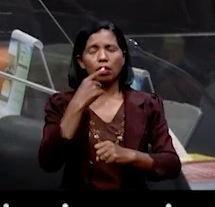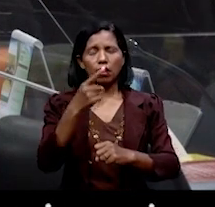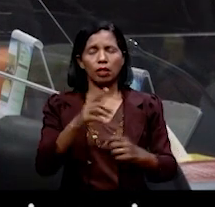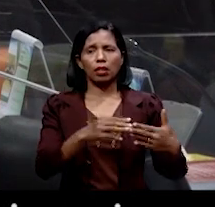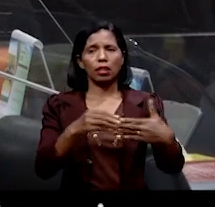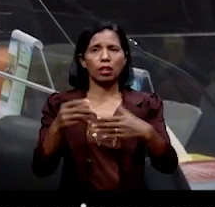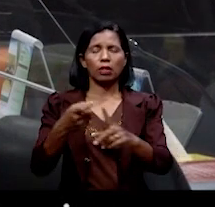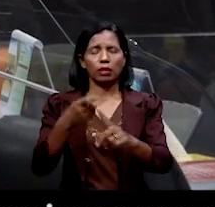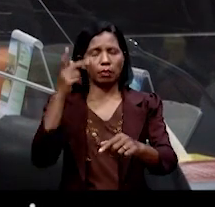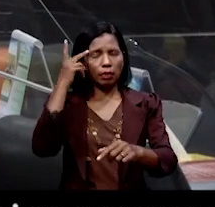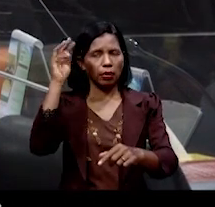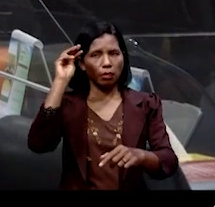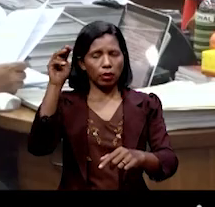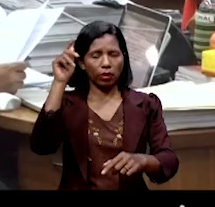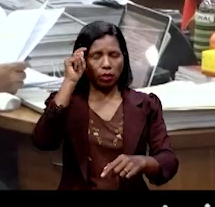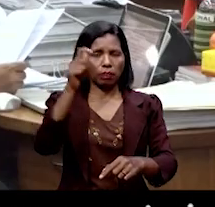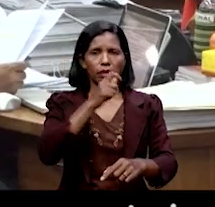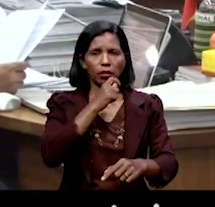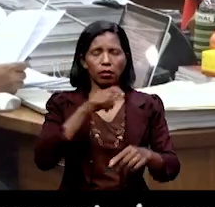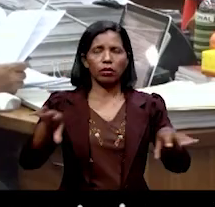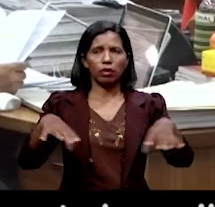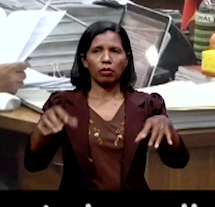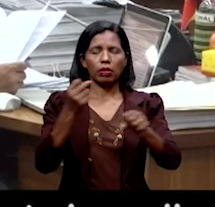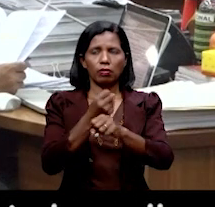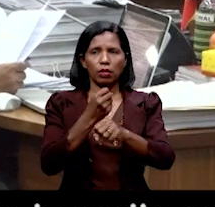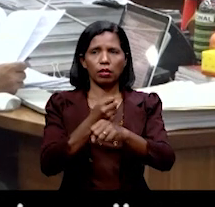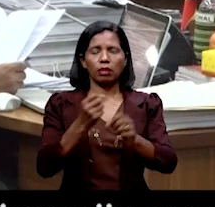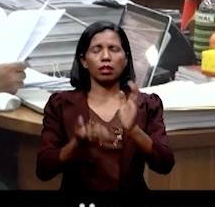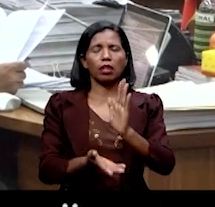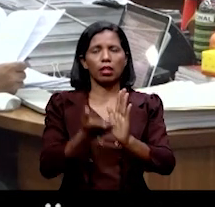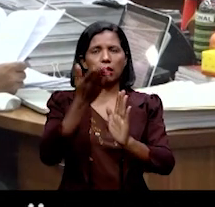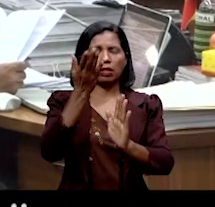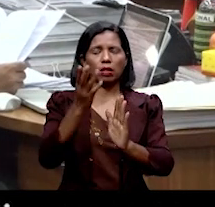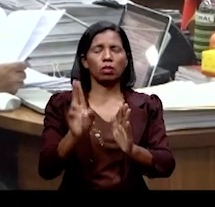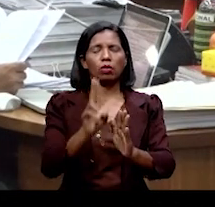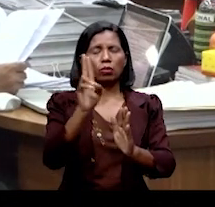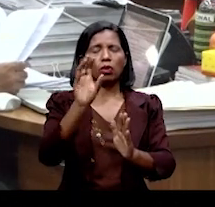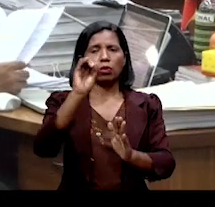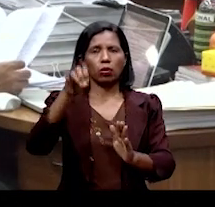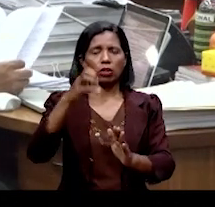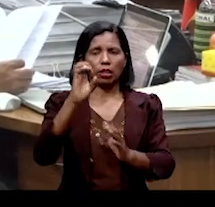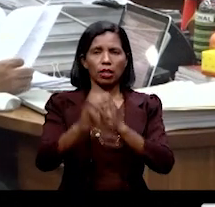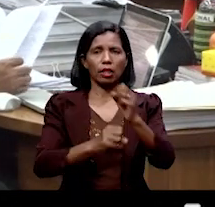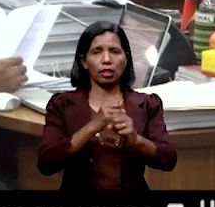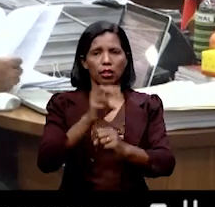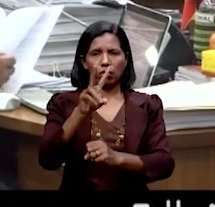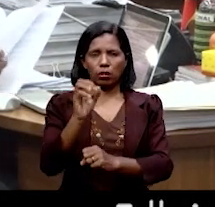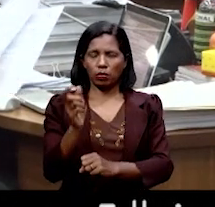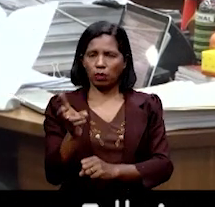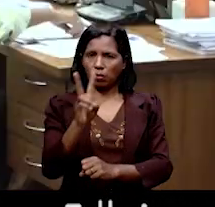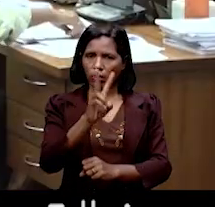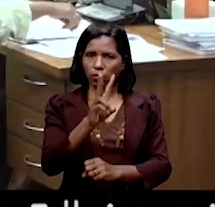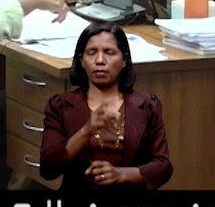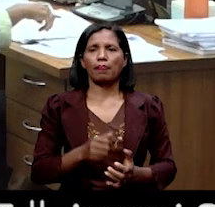lidera o primeiro-ministro Tauru Matanrua, ato Serviço Macaz, rodea sai taxa execução Orçamento Geral do Estado, Tinangri Honrua, Rua Nulo,